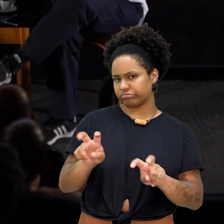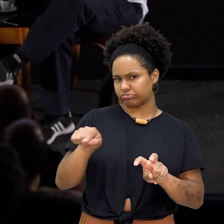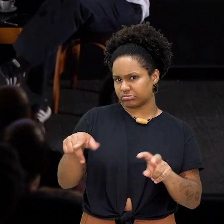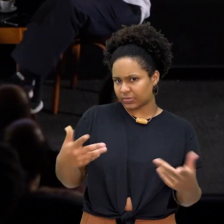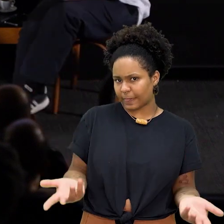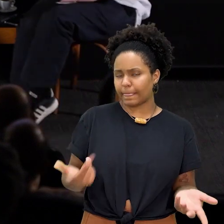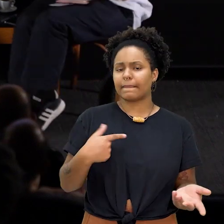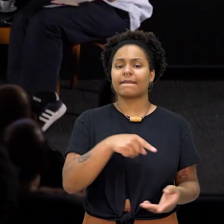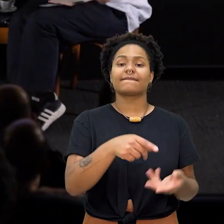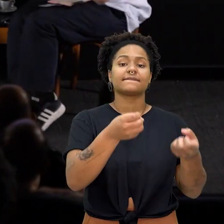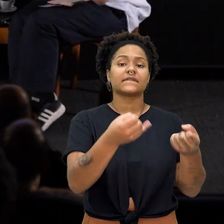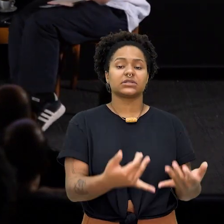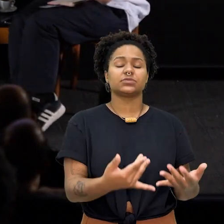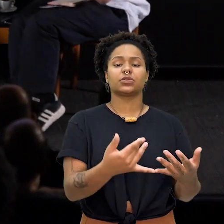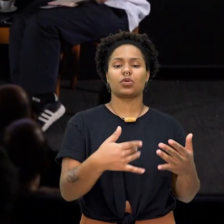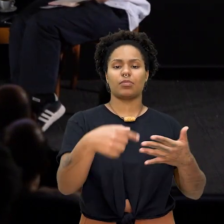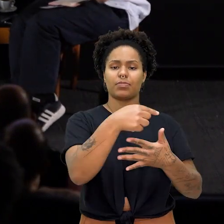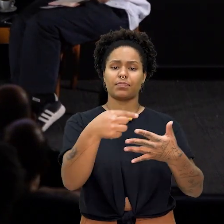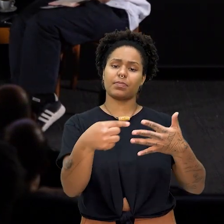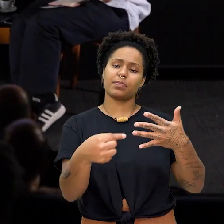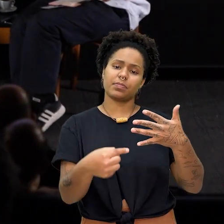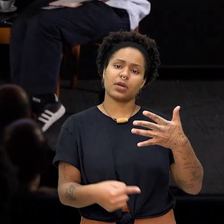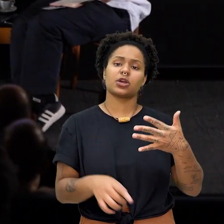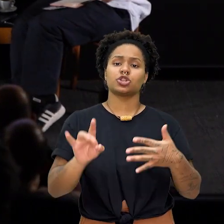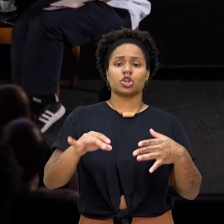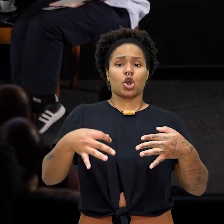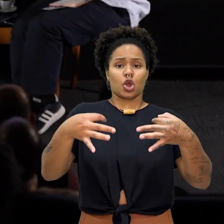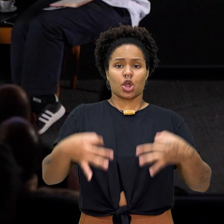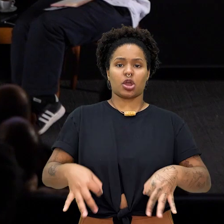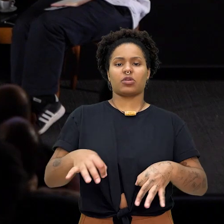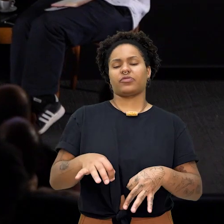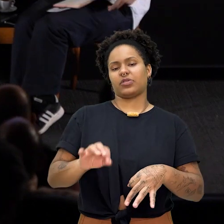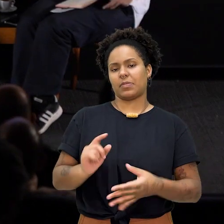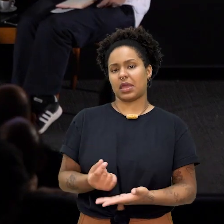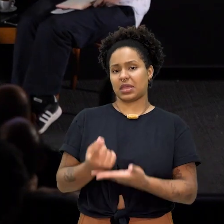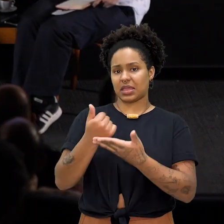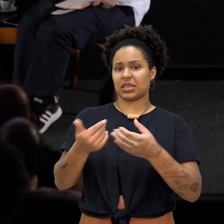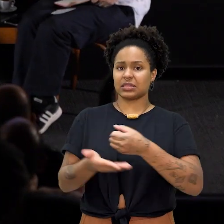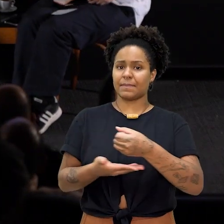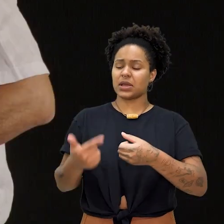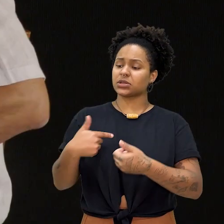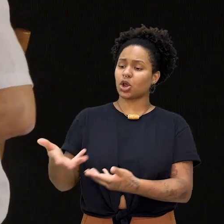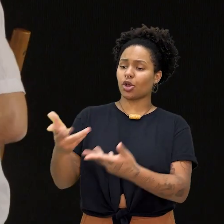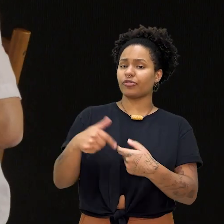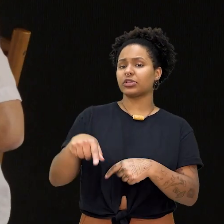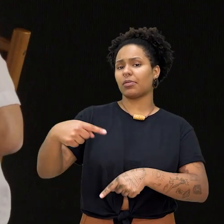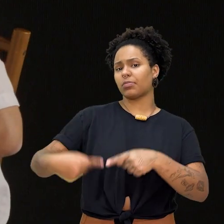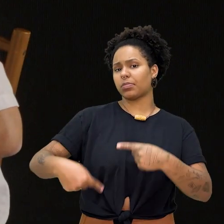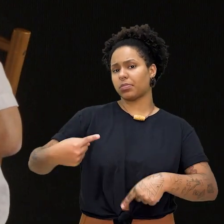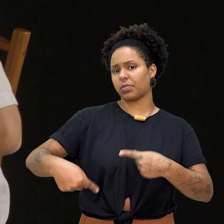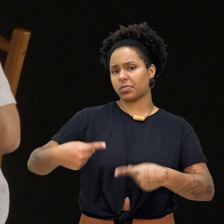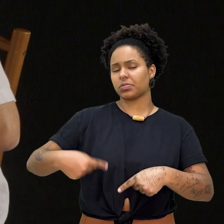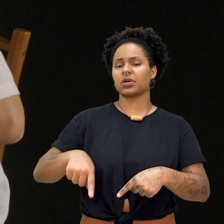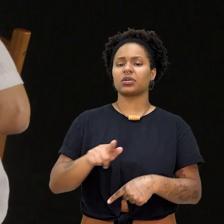premissa? Né? Então, como você falou que dos critérios, né, que só confirmam a renda básica, eu queria te convidar para discutir um pouco esse